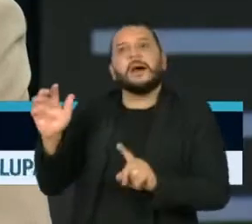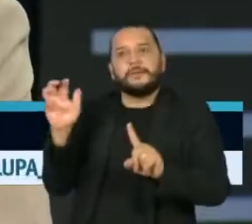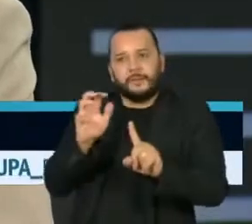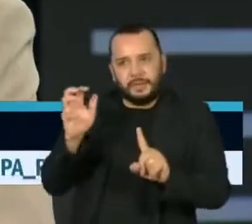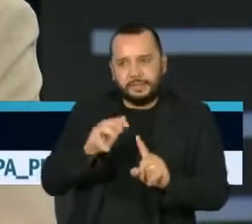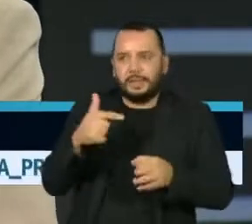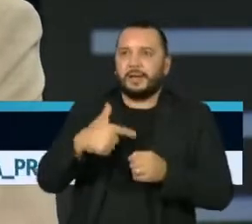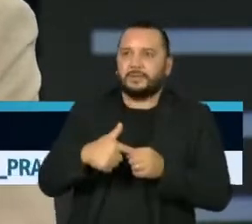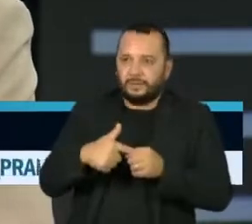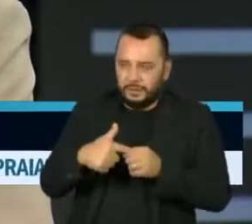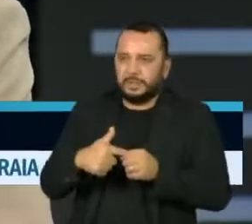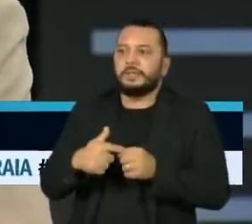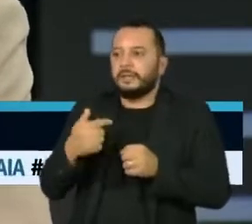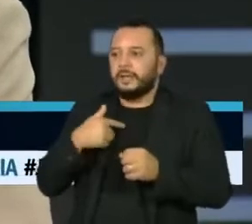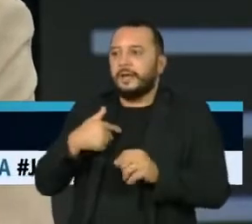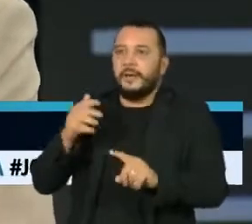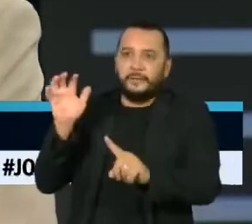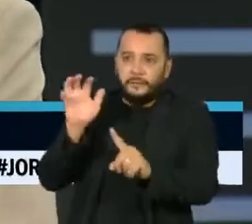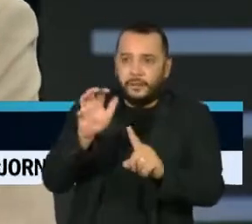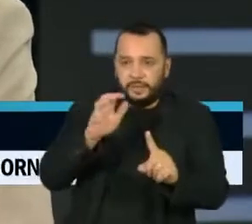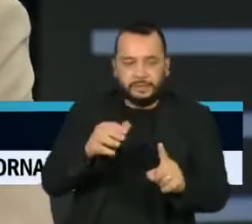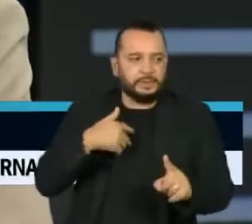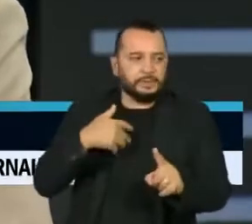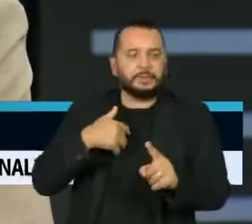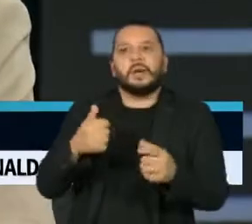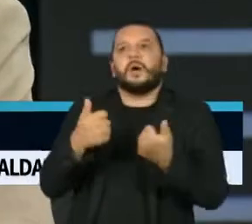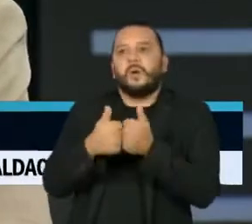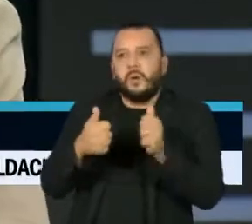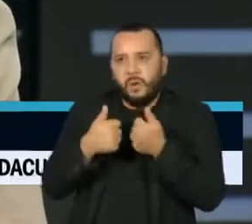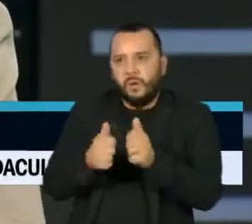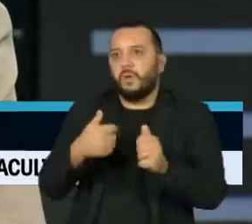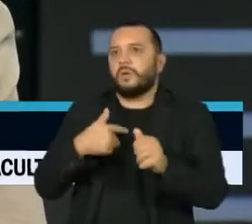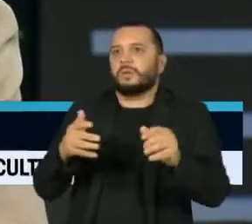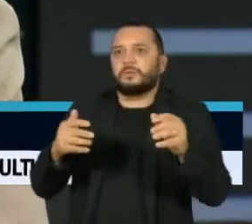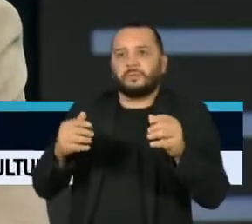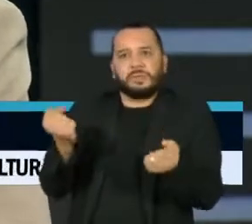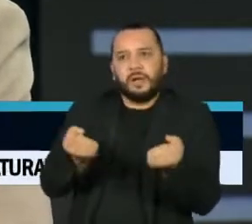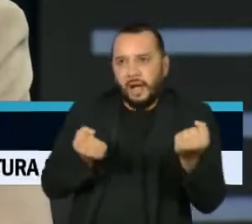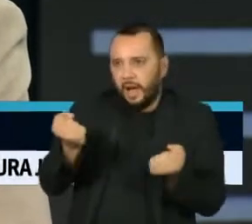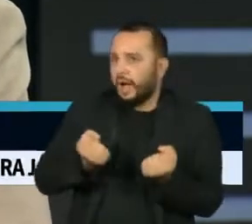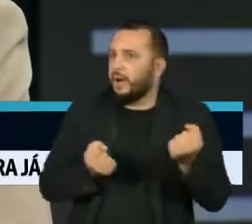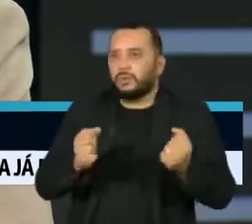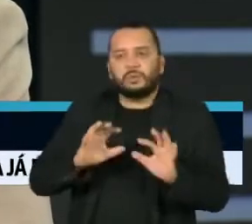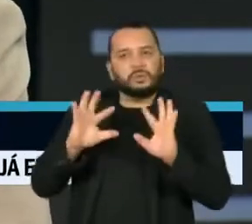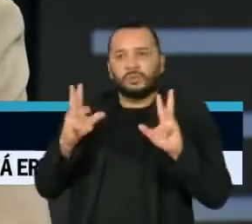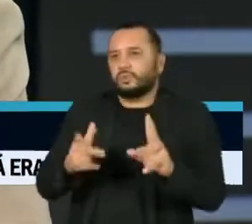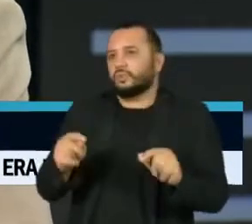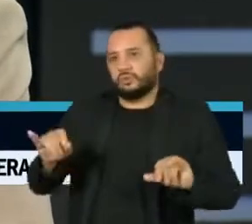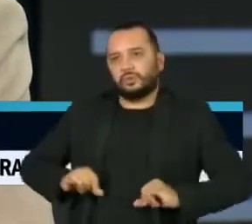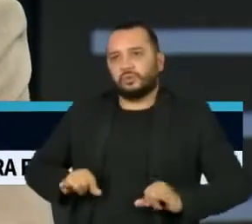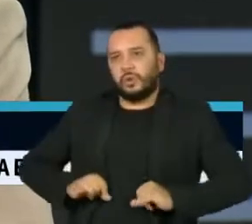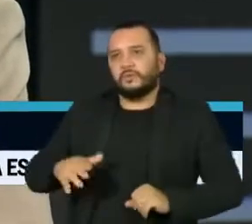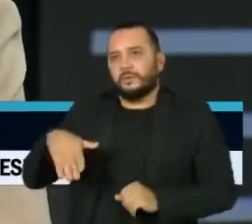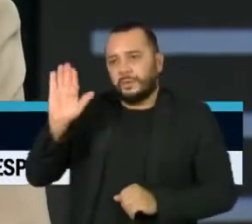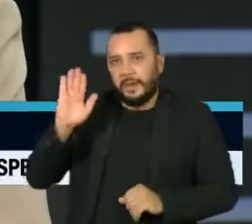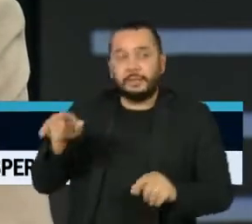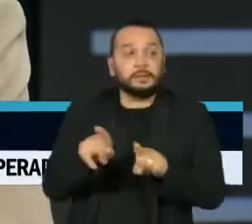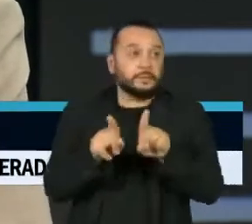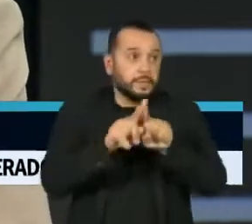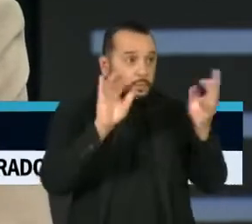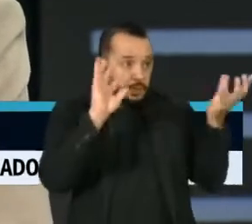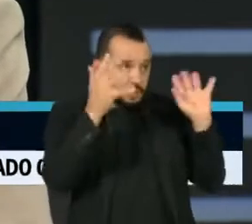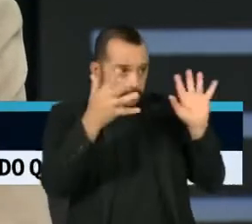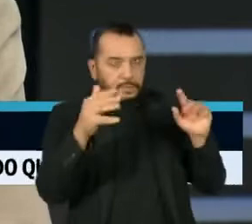combustível afeta combustível afeta tudo transporte diesel E aí você sofre mais do que os outros países foi gente o